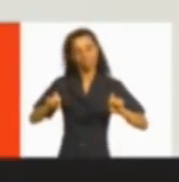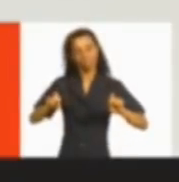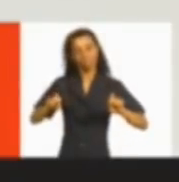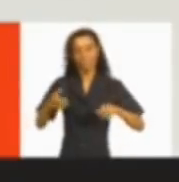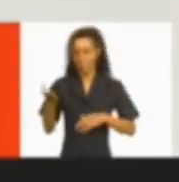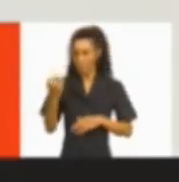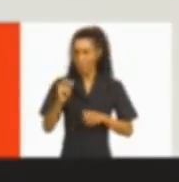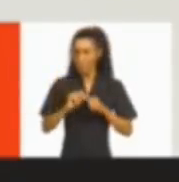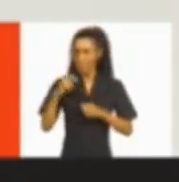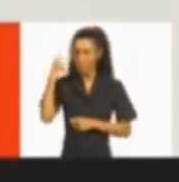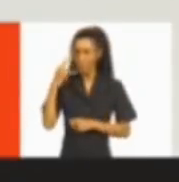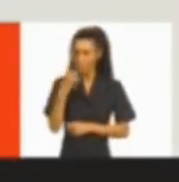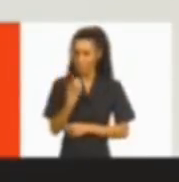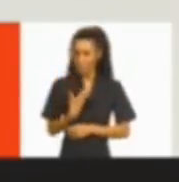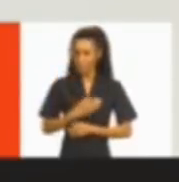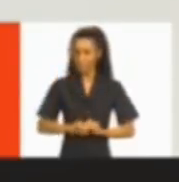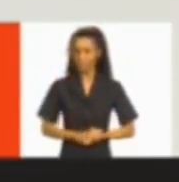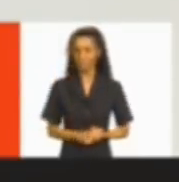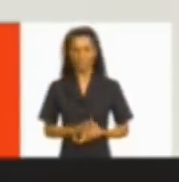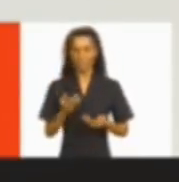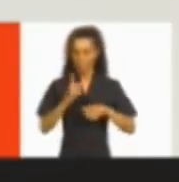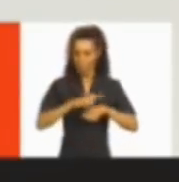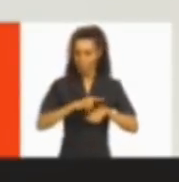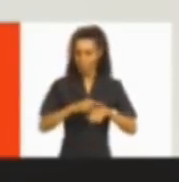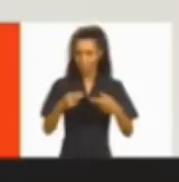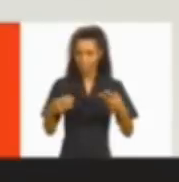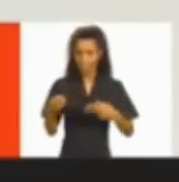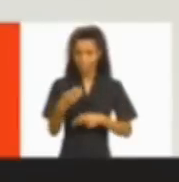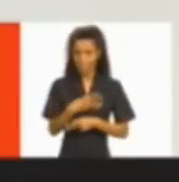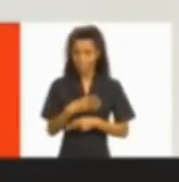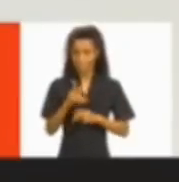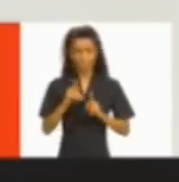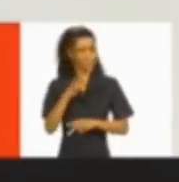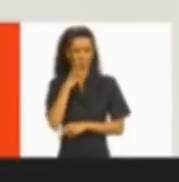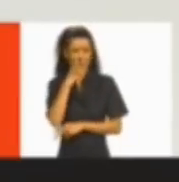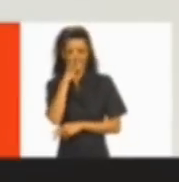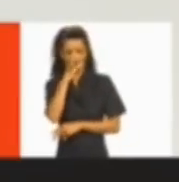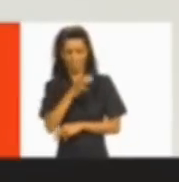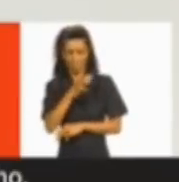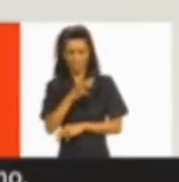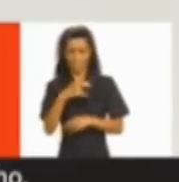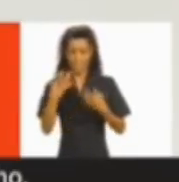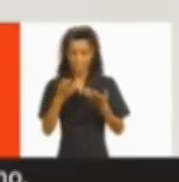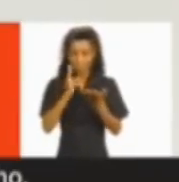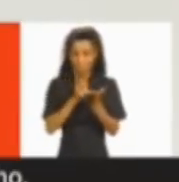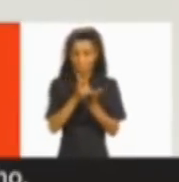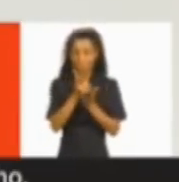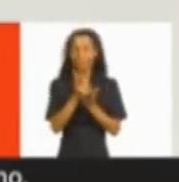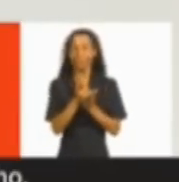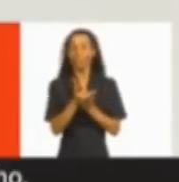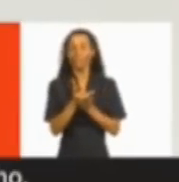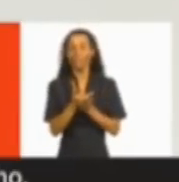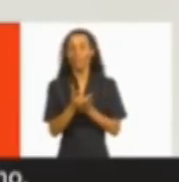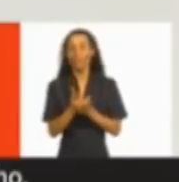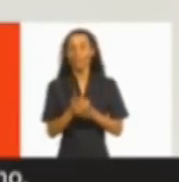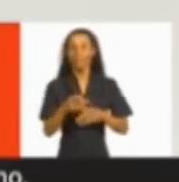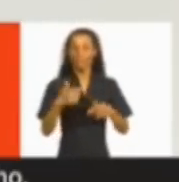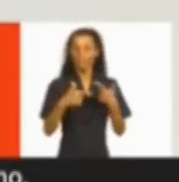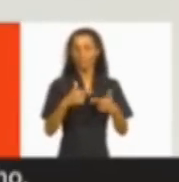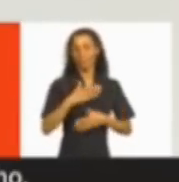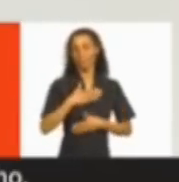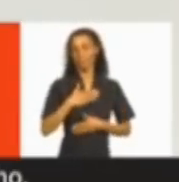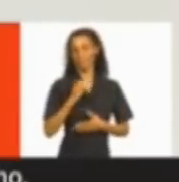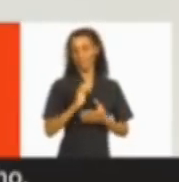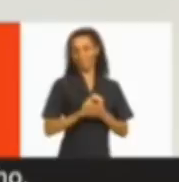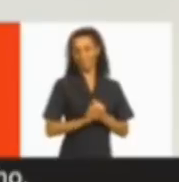número 1555. Vem fazer a política do bem. É hora de renovar. Ninguém aguenta mais. Quero dar continuidade ao legado do meu marido,